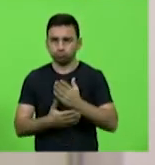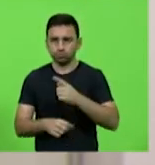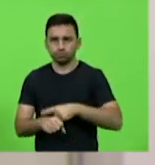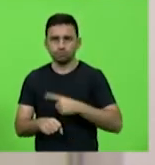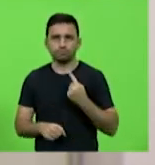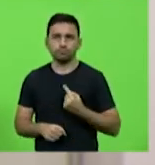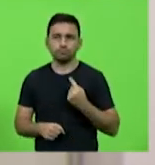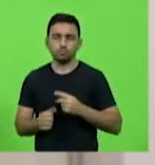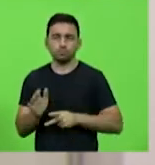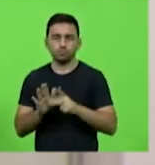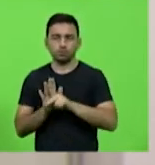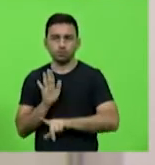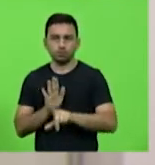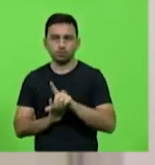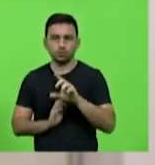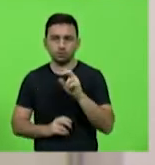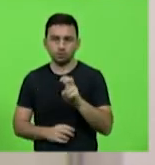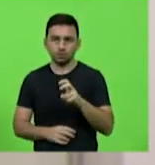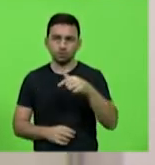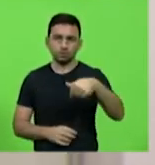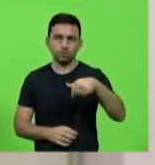o projeto de lei número